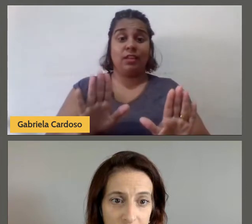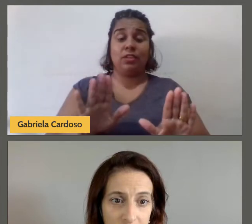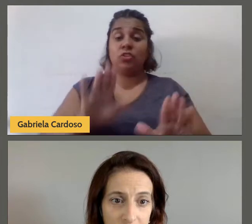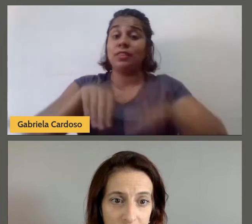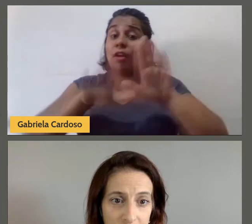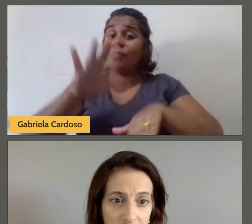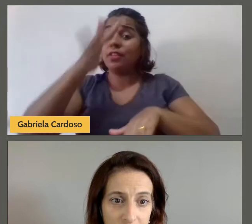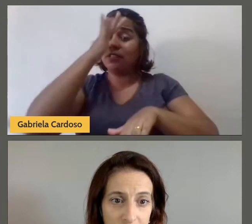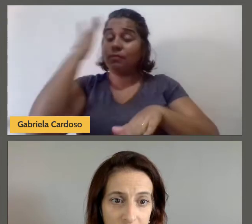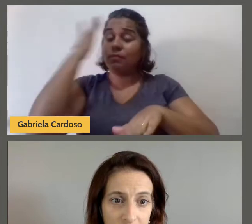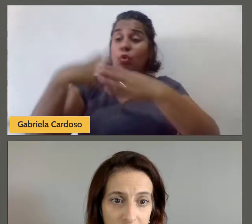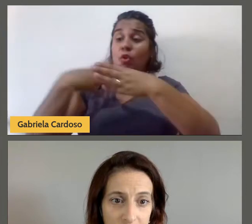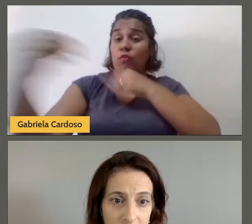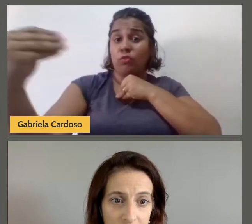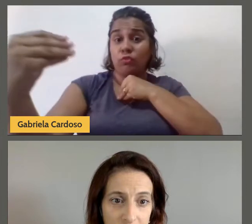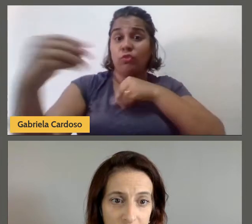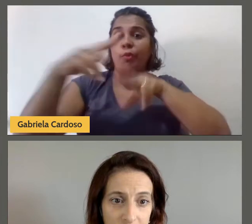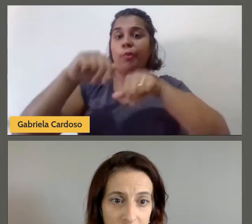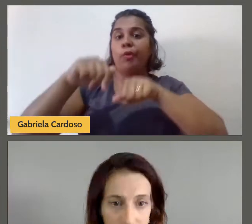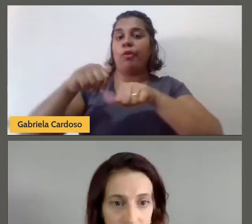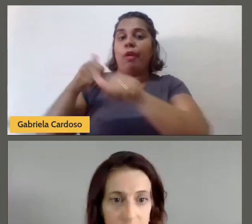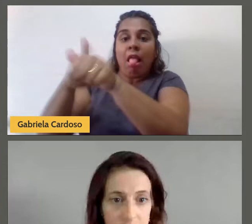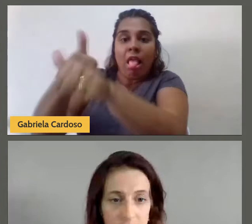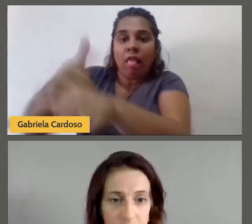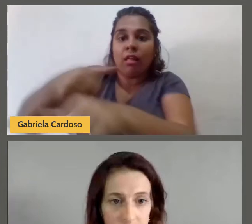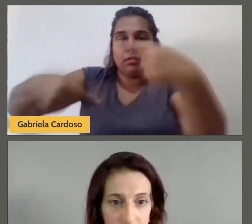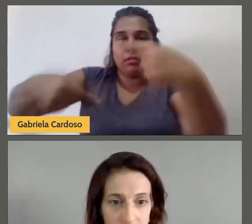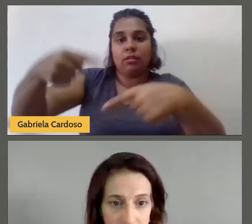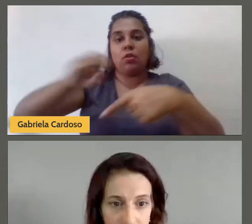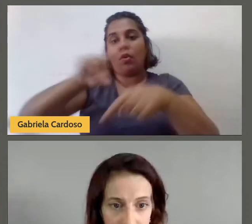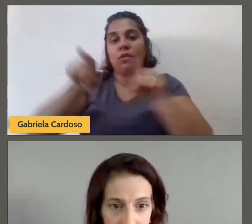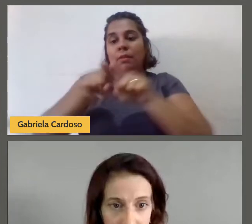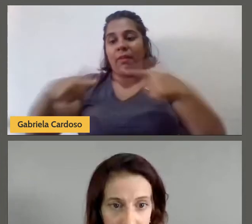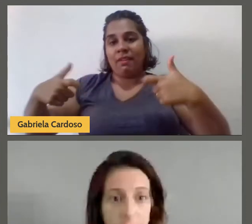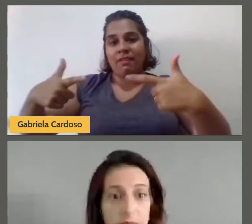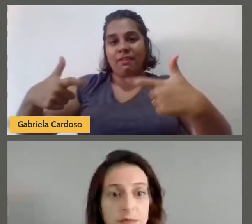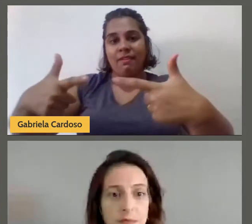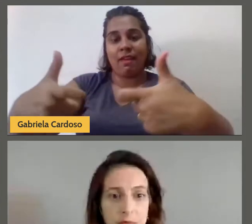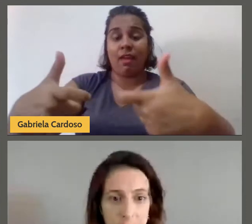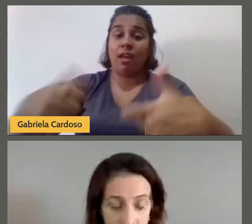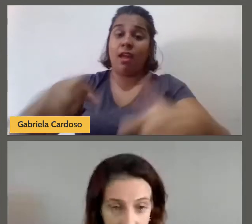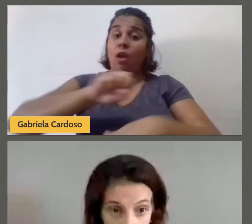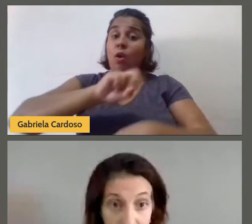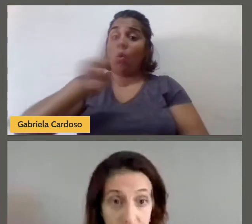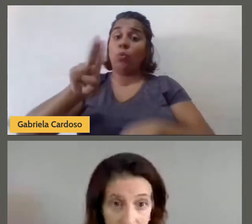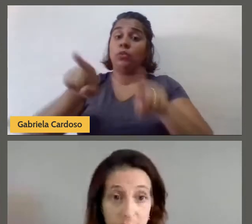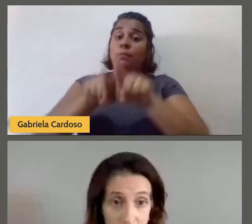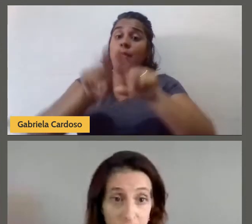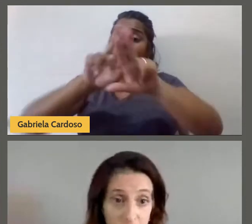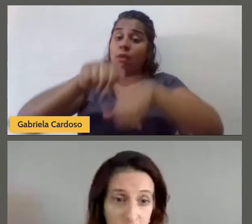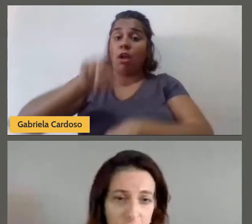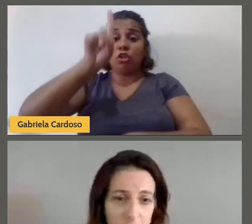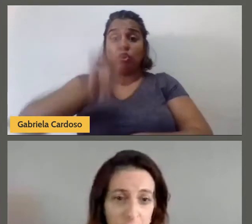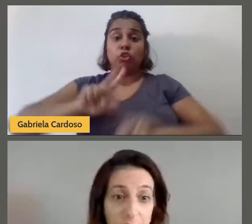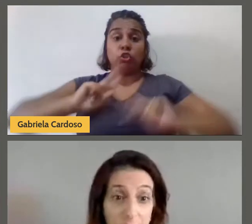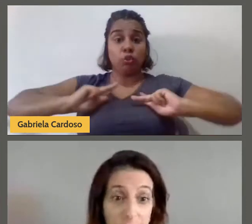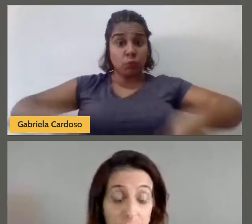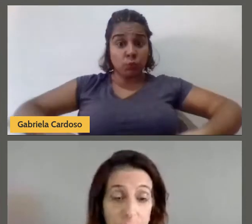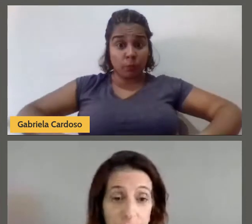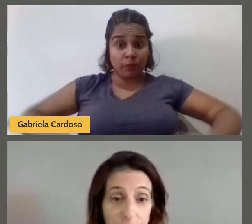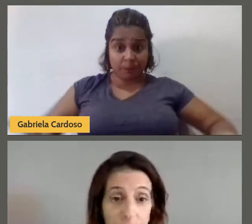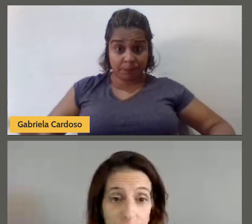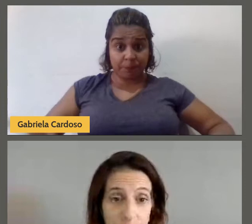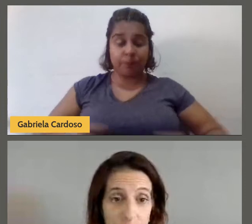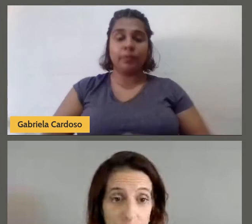de uma perseguição política, de alguma questão básica de direitos humanos. Então, a gente tem esse diferencial do status, mas